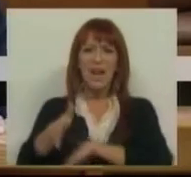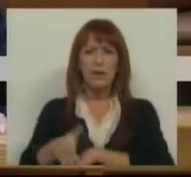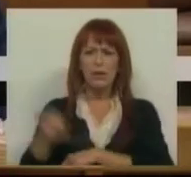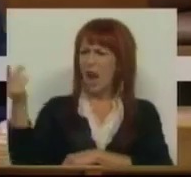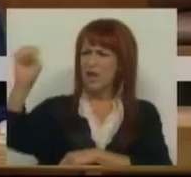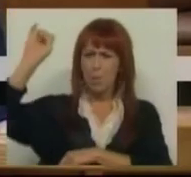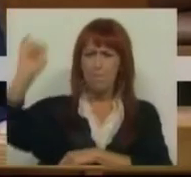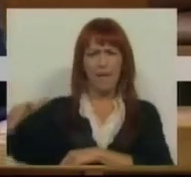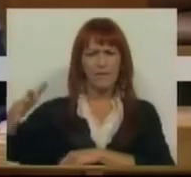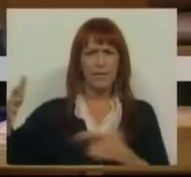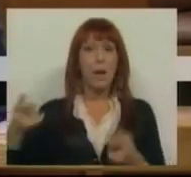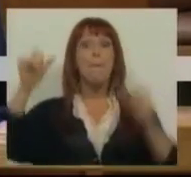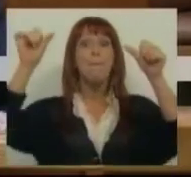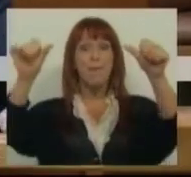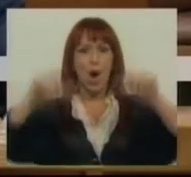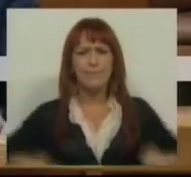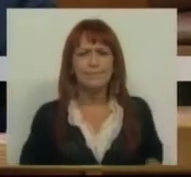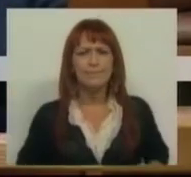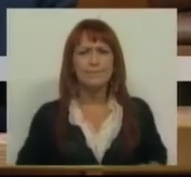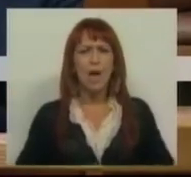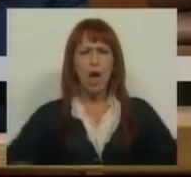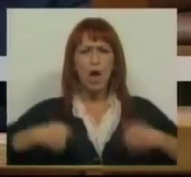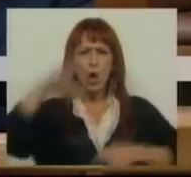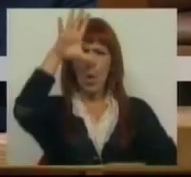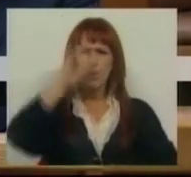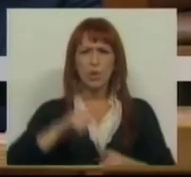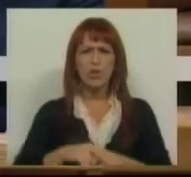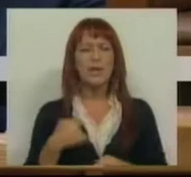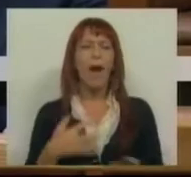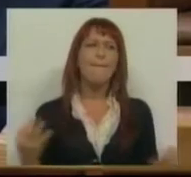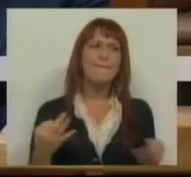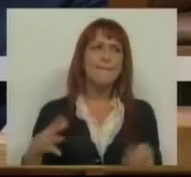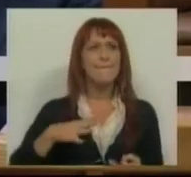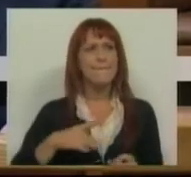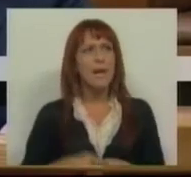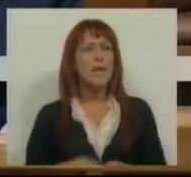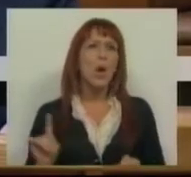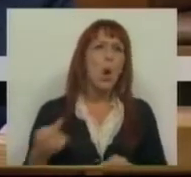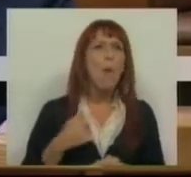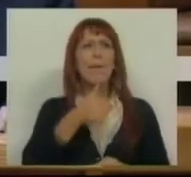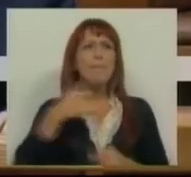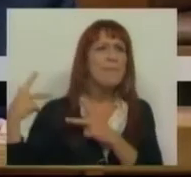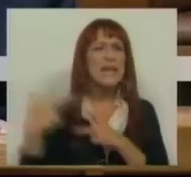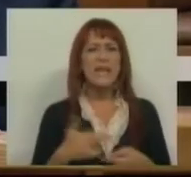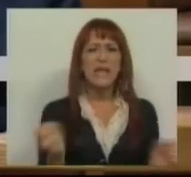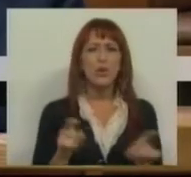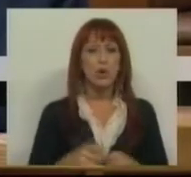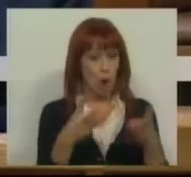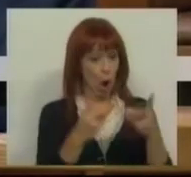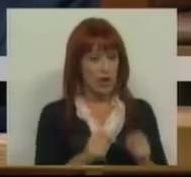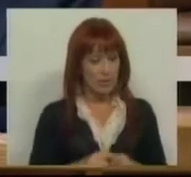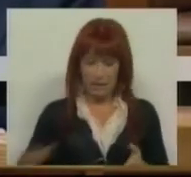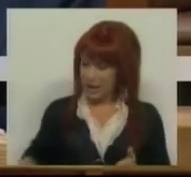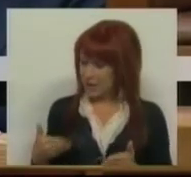diretamente para o lixo. Pior, é o próprio Governo quem reconhece que sem as medidas de austeridade do